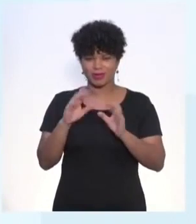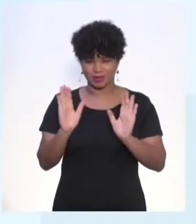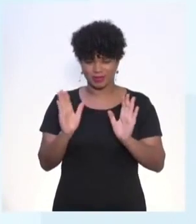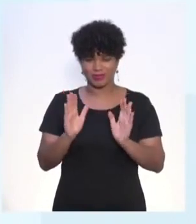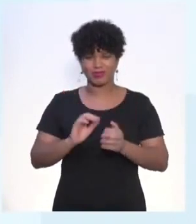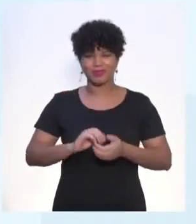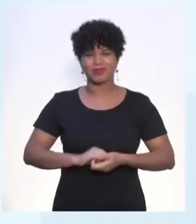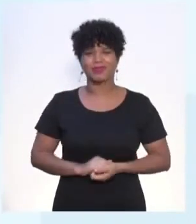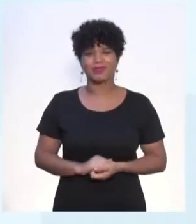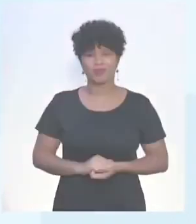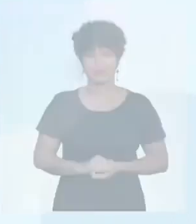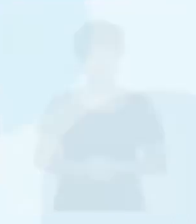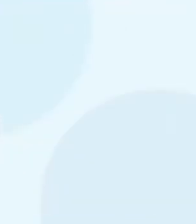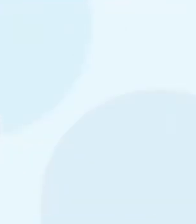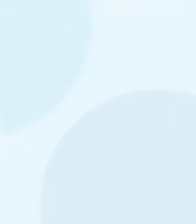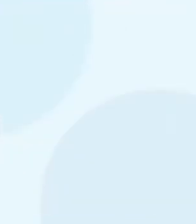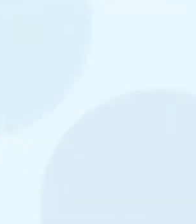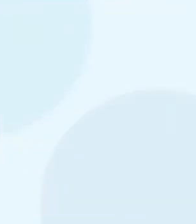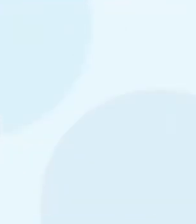já.